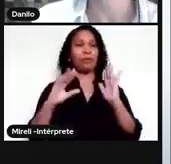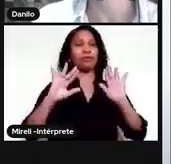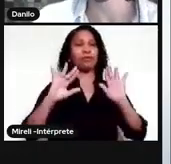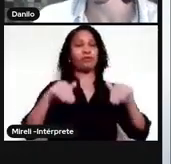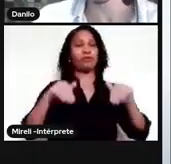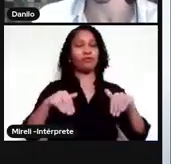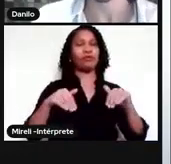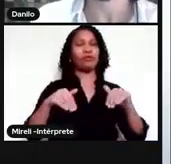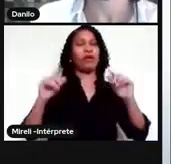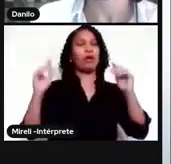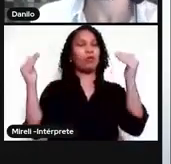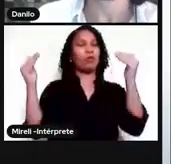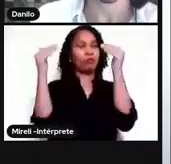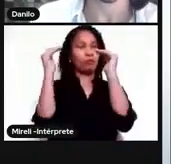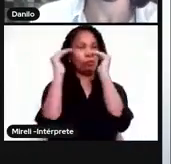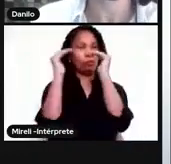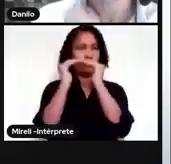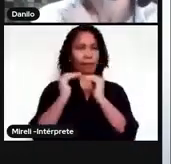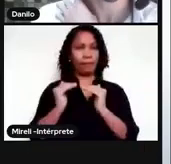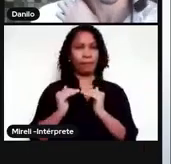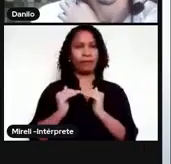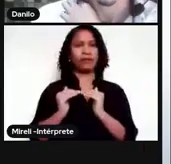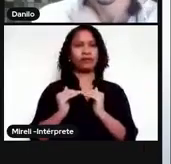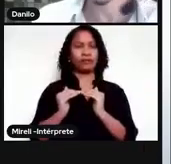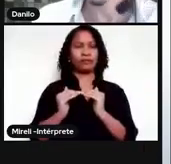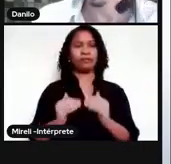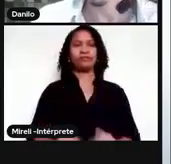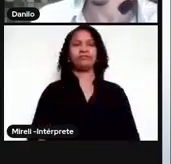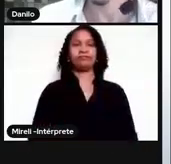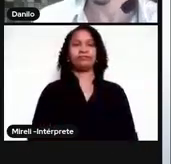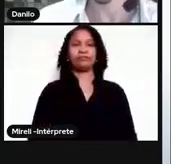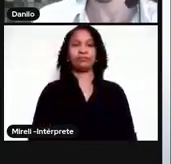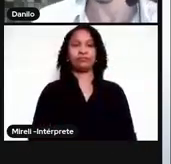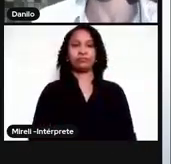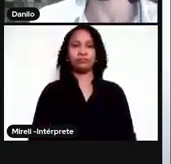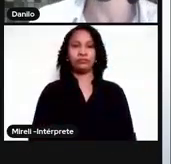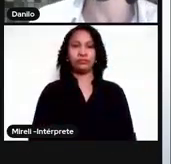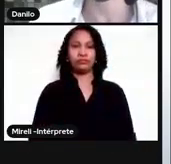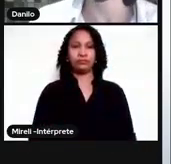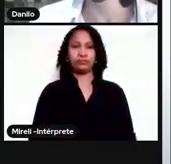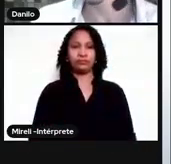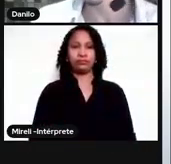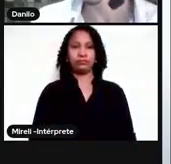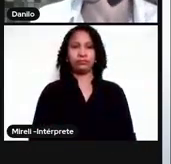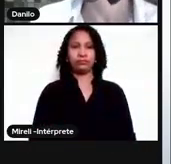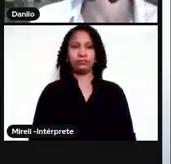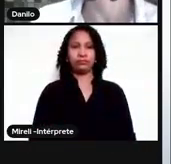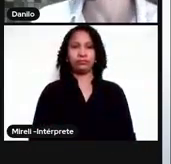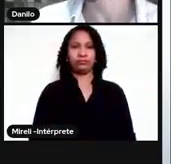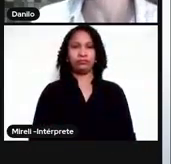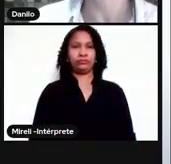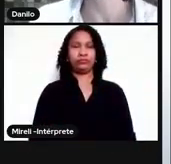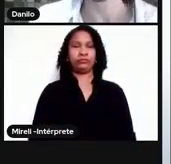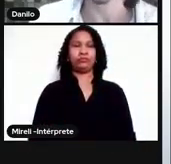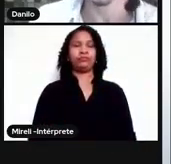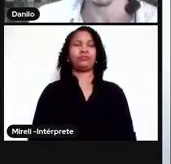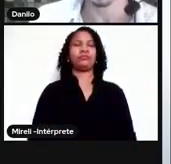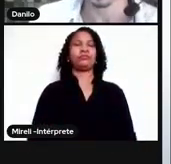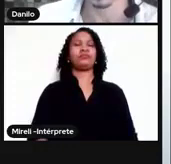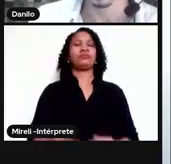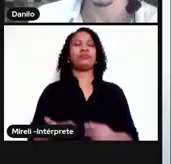bibliografia Young, Kalnick e Fidel. Aqui é uma representação da tabela